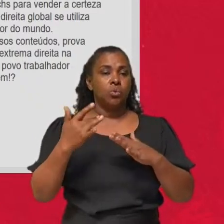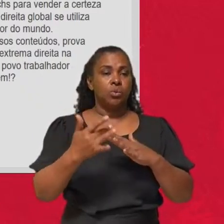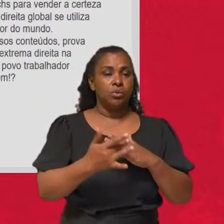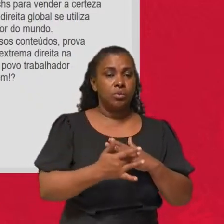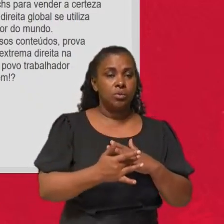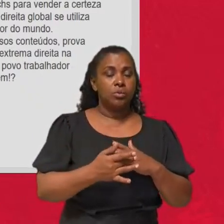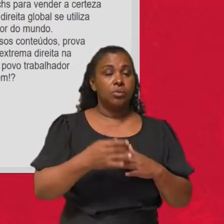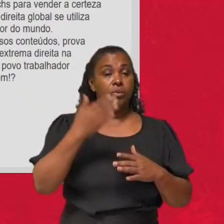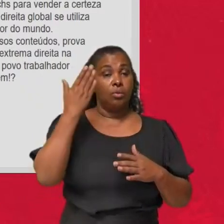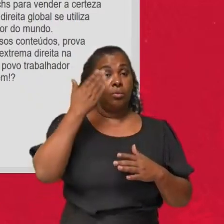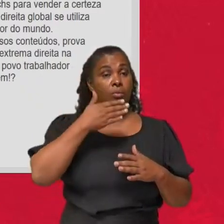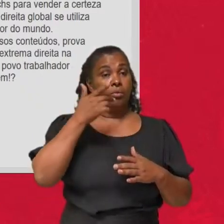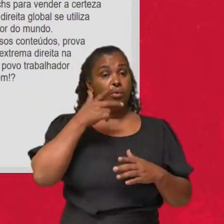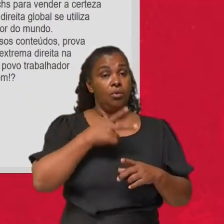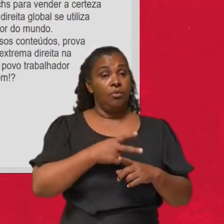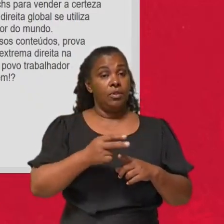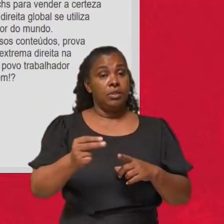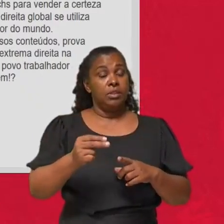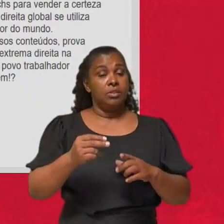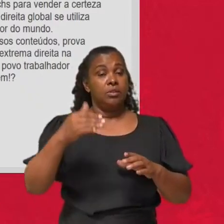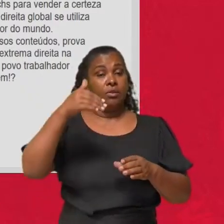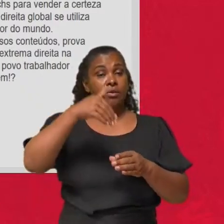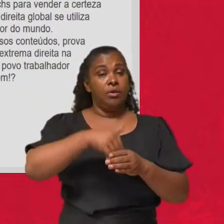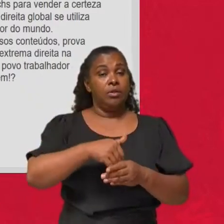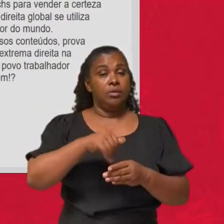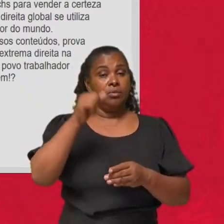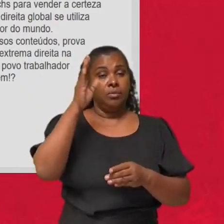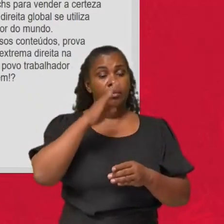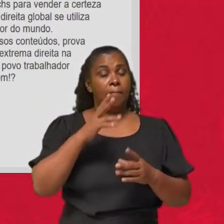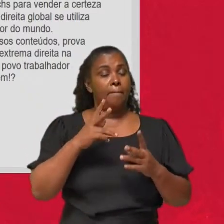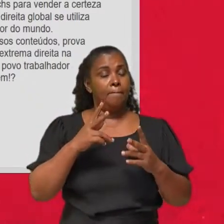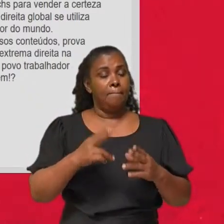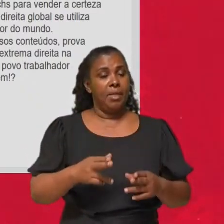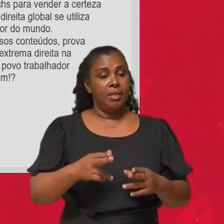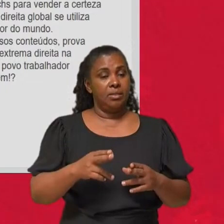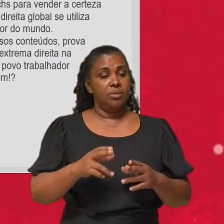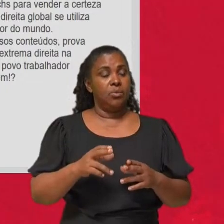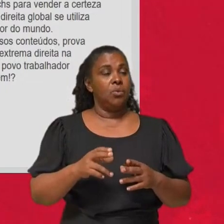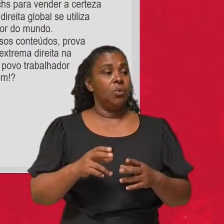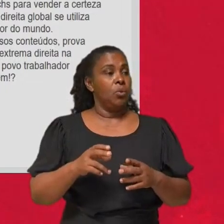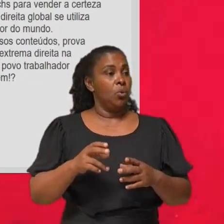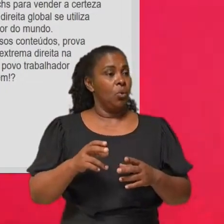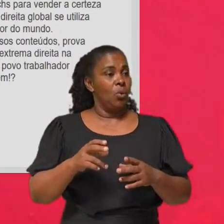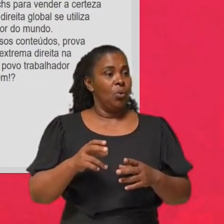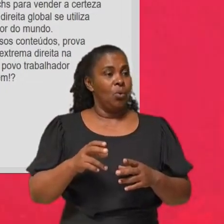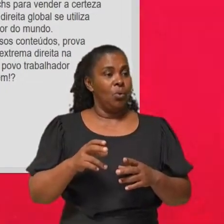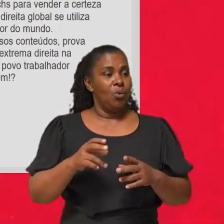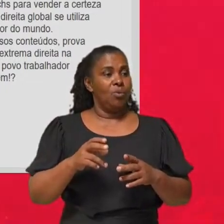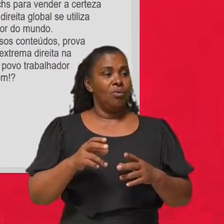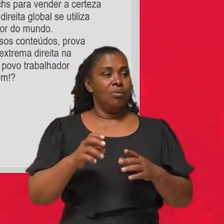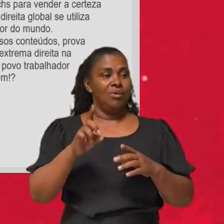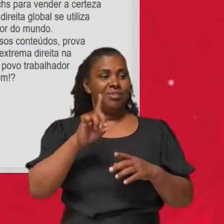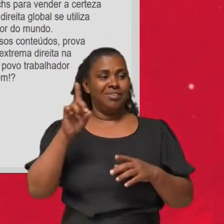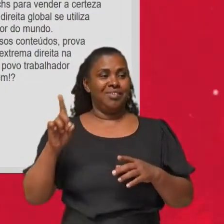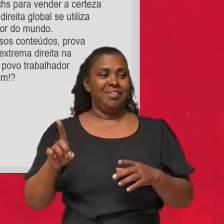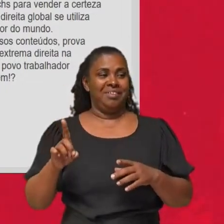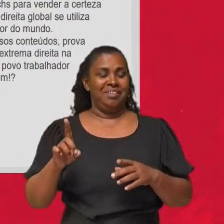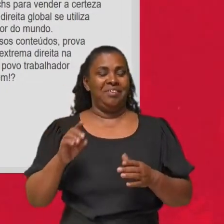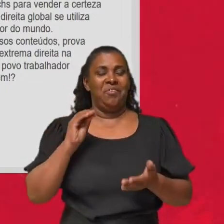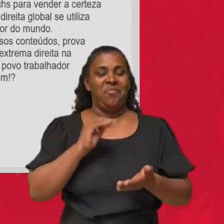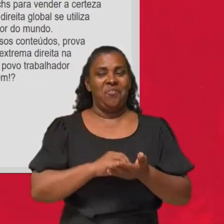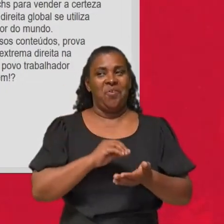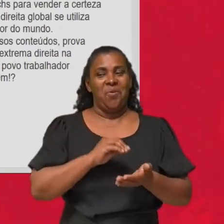Brasil, mesmo com a extrema-direita na máquina. O que falta ao PT para comunicar em massa com o povo trabalhador